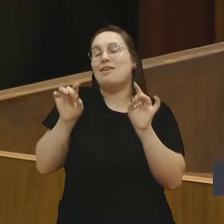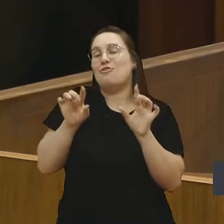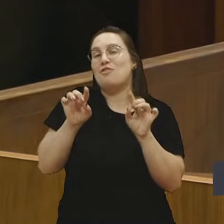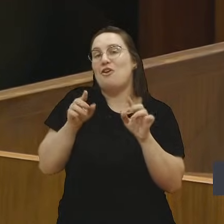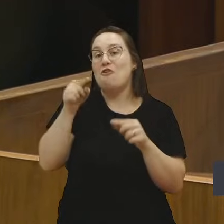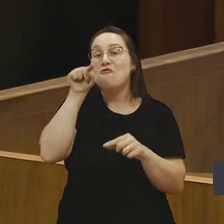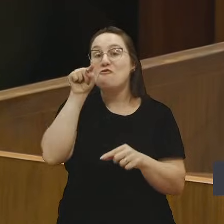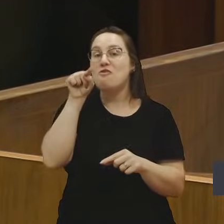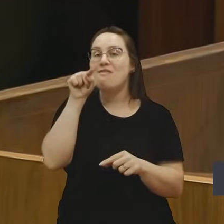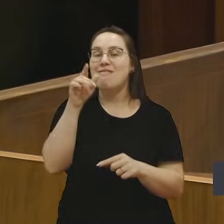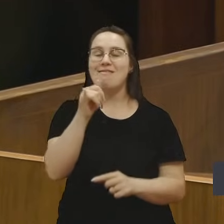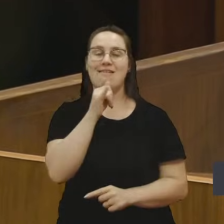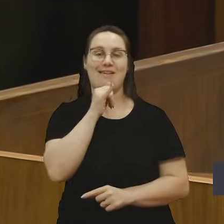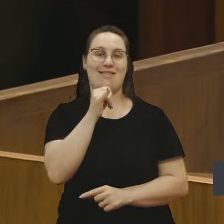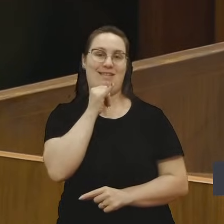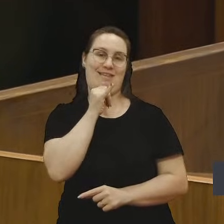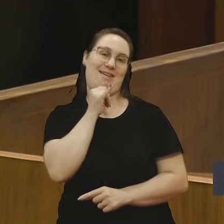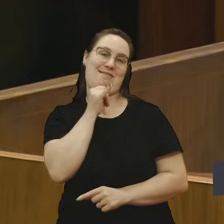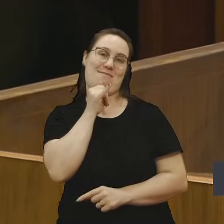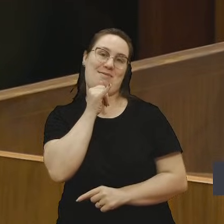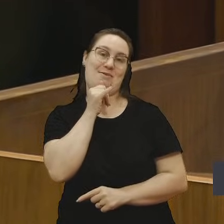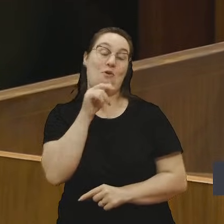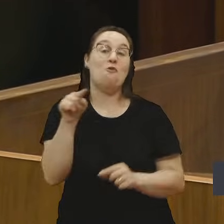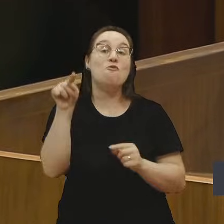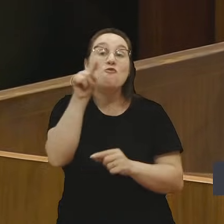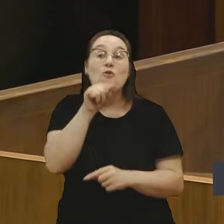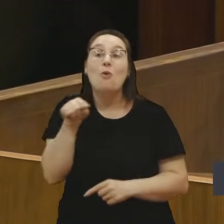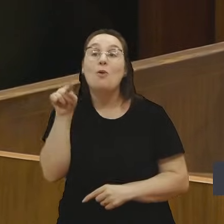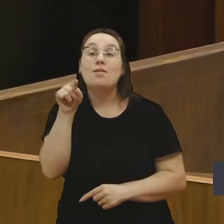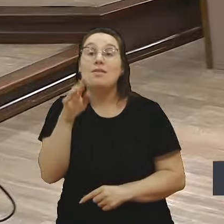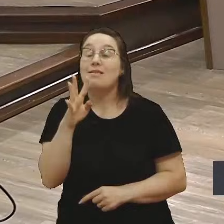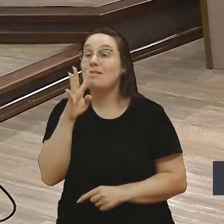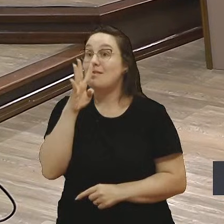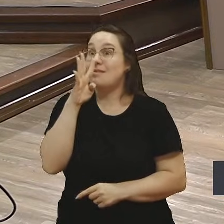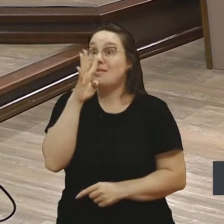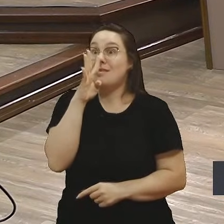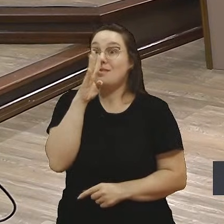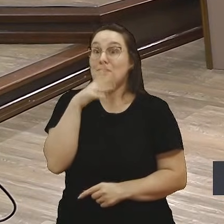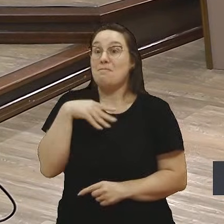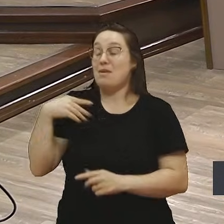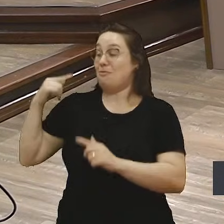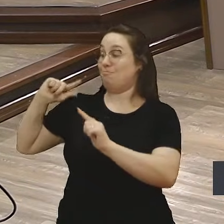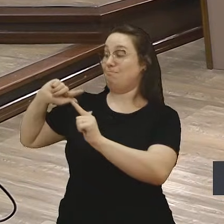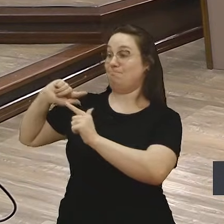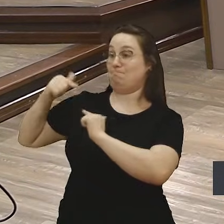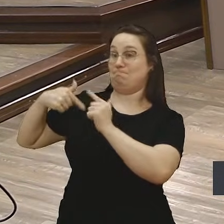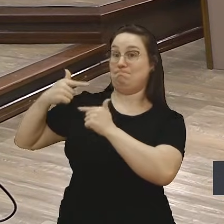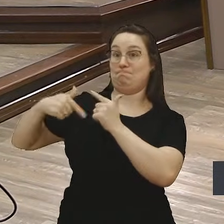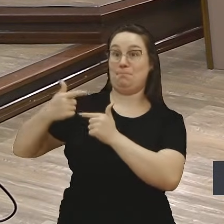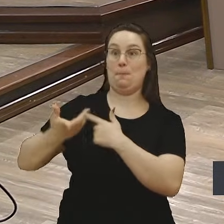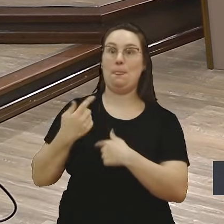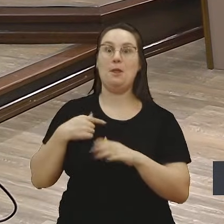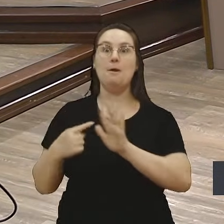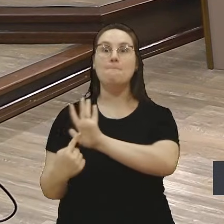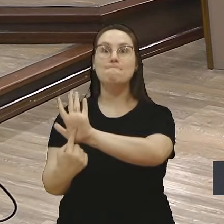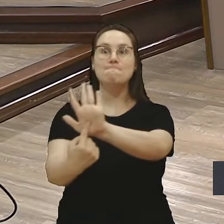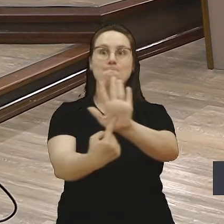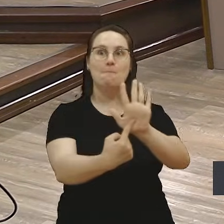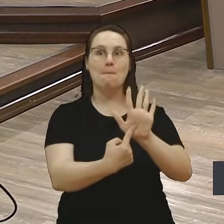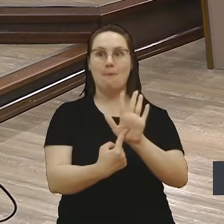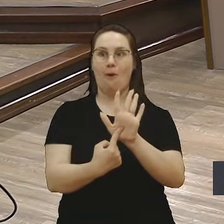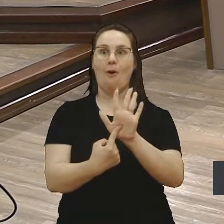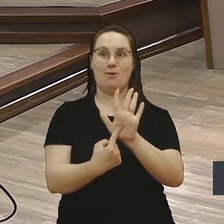são exemplos. Vocês inspiram gerações e mostram que, com dedicação